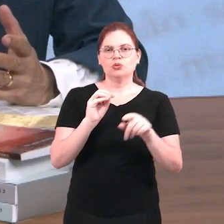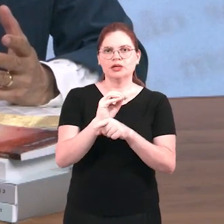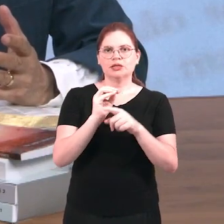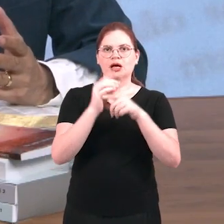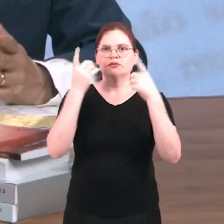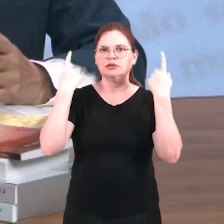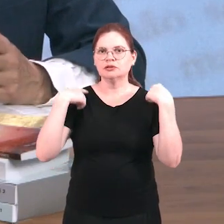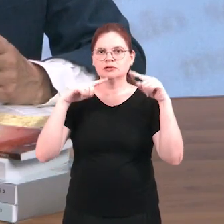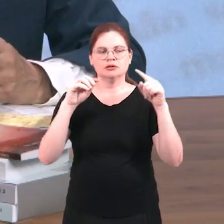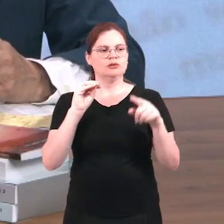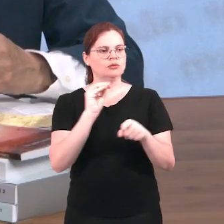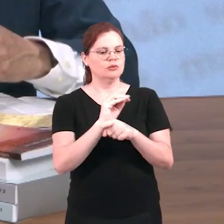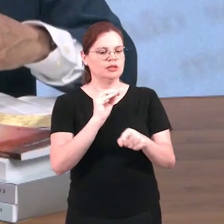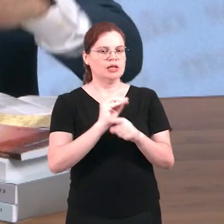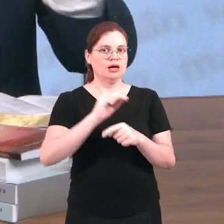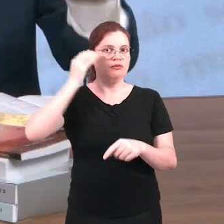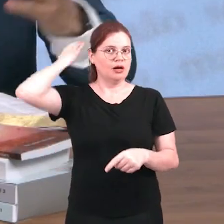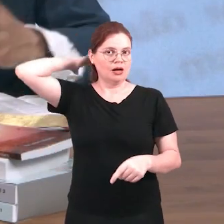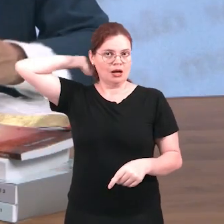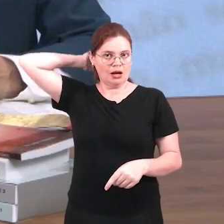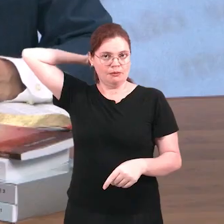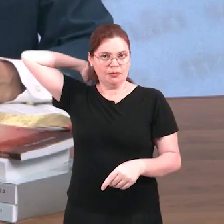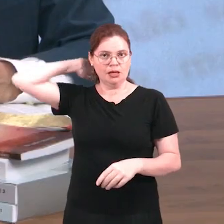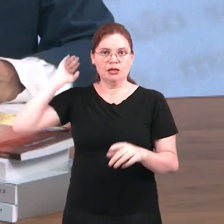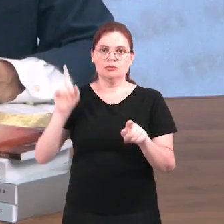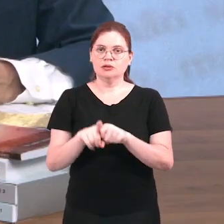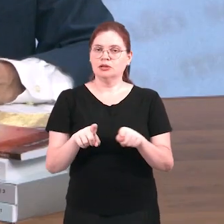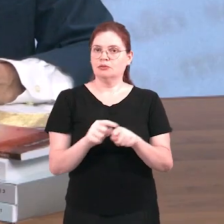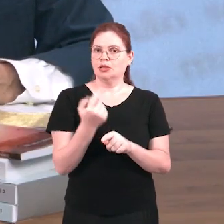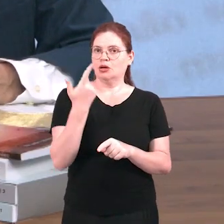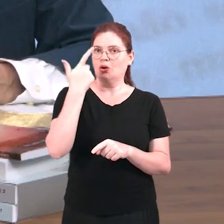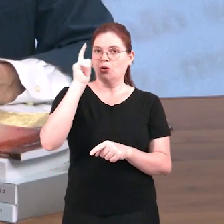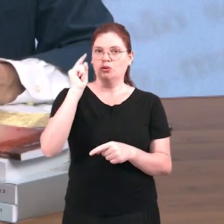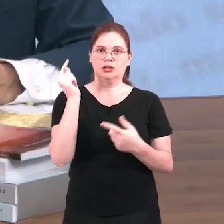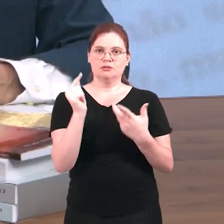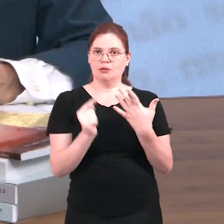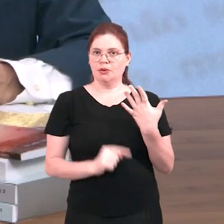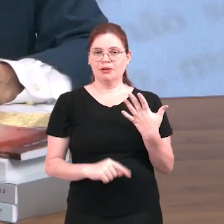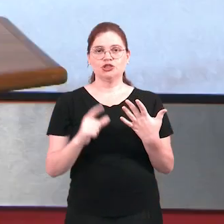os camelos e sobre outras riquezas de Israel.